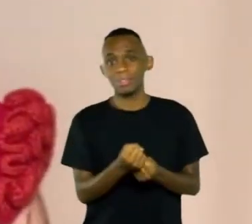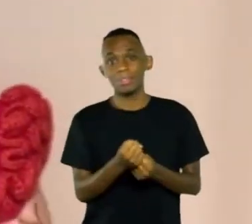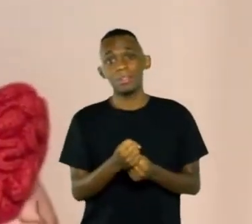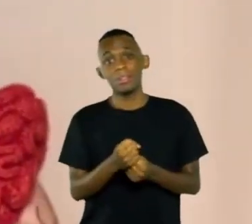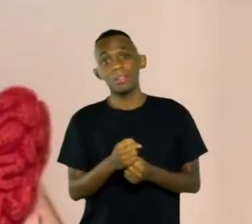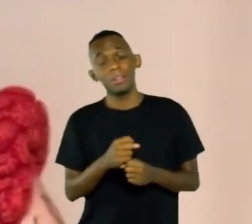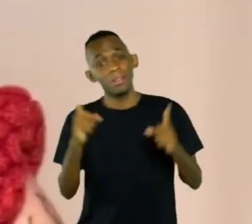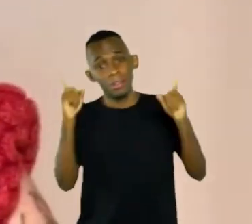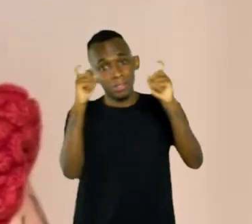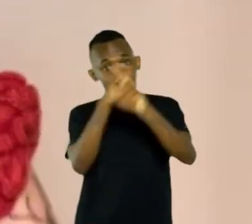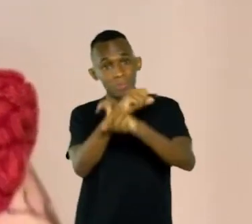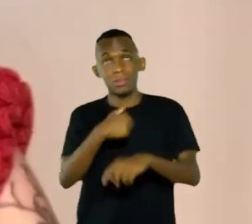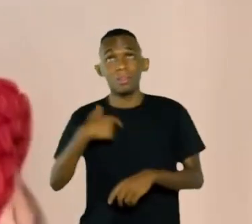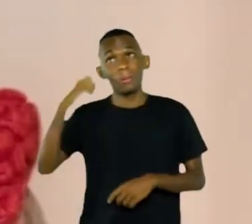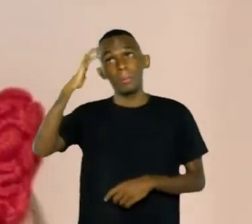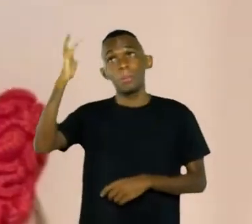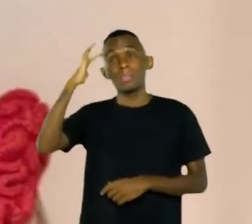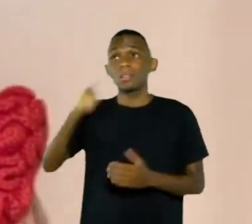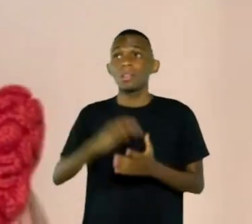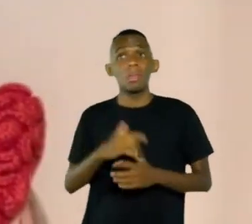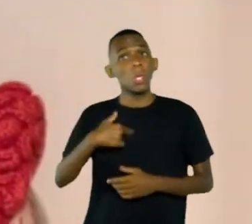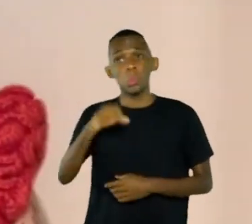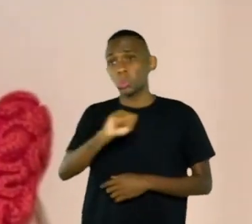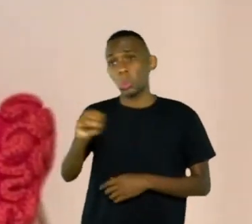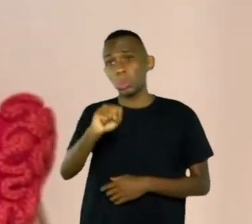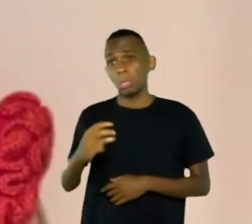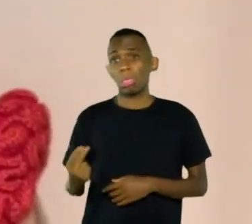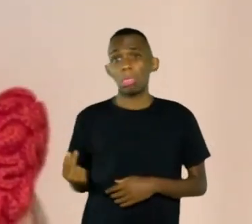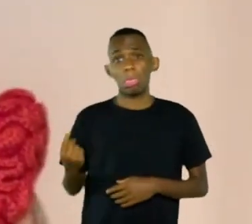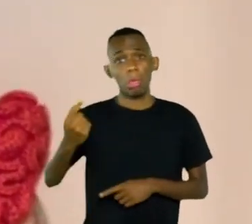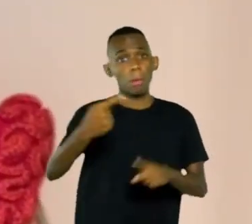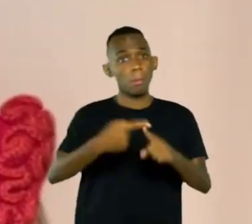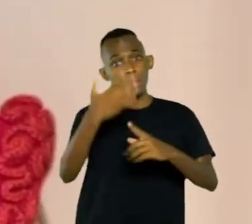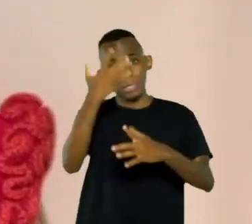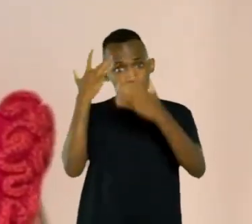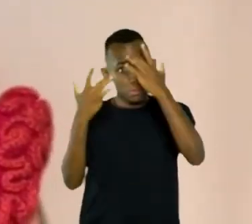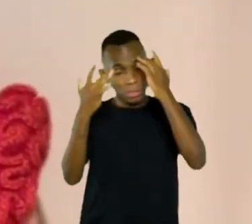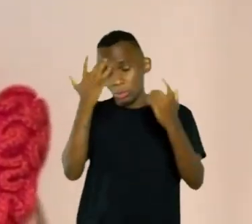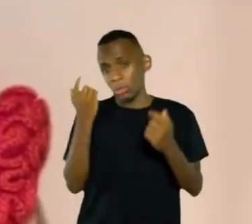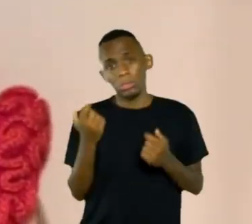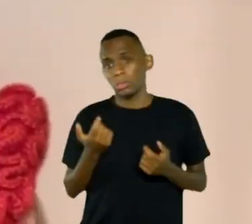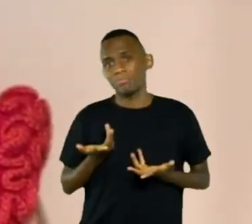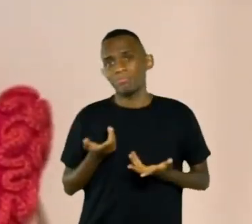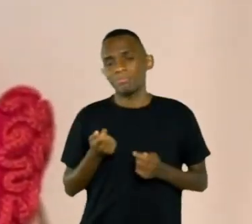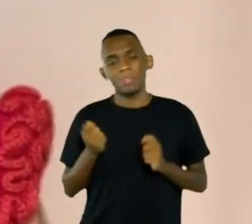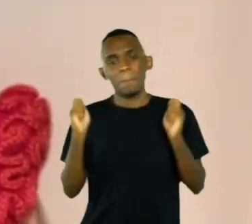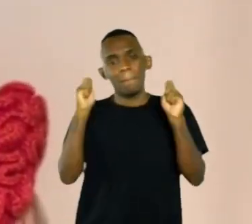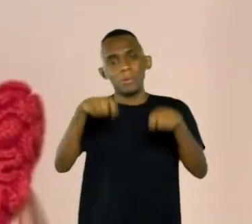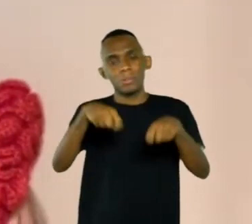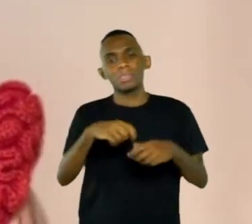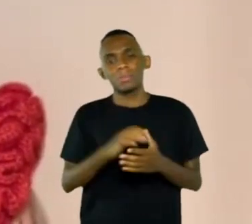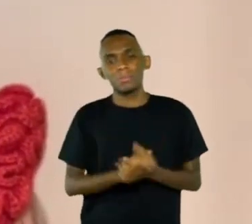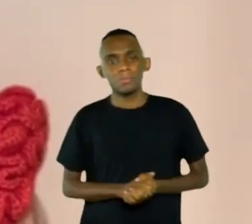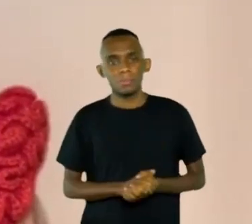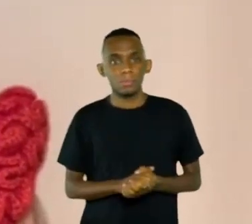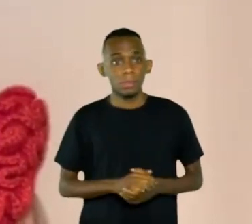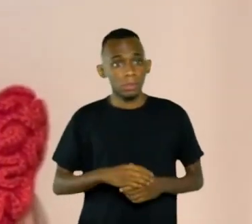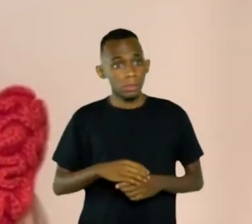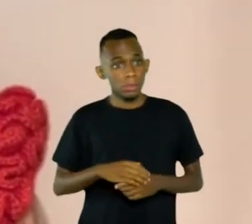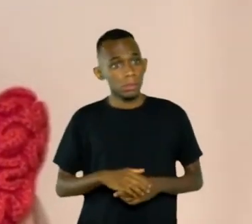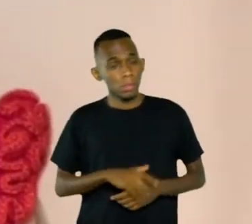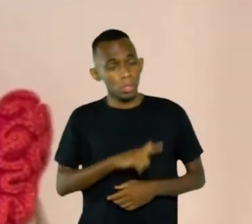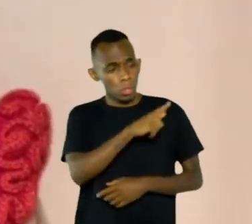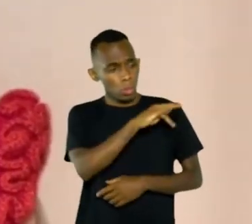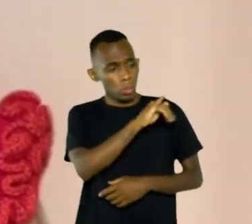vou ficar solteira para sempre, porque os caras não vão dar conta aí desse fantasma, né? E o Gui não era perfeito, gente. Eu